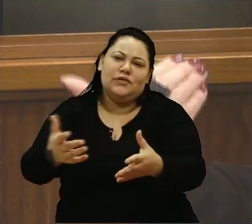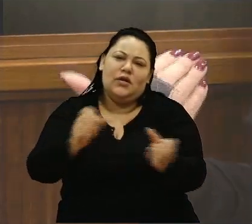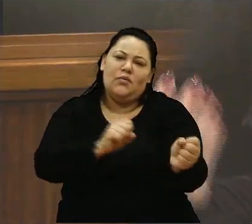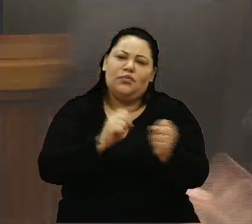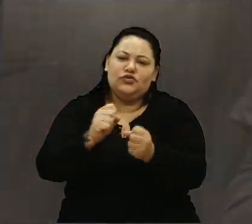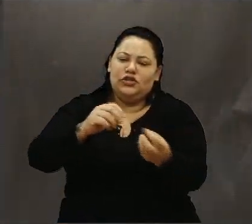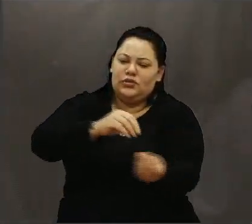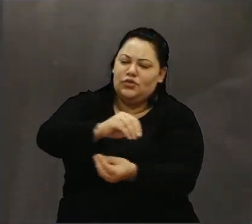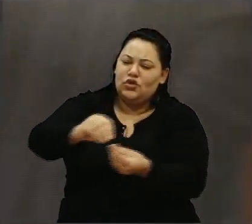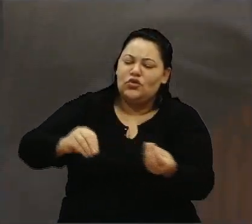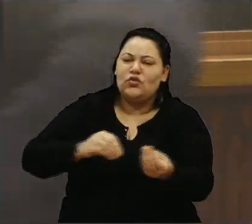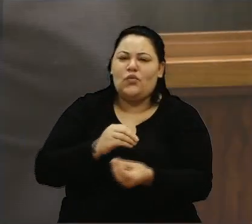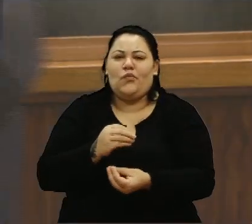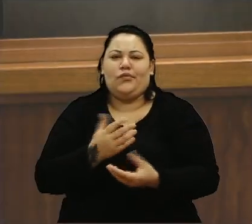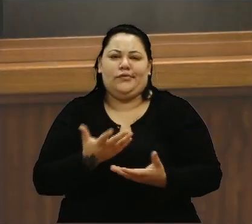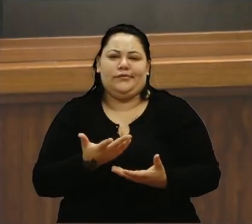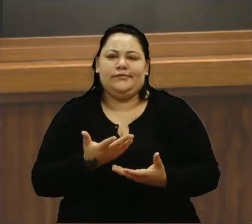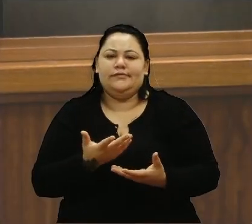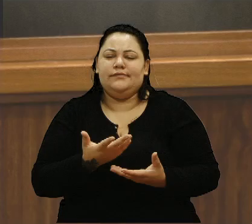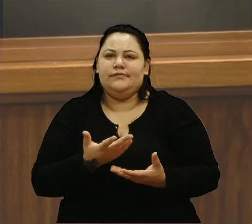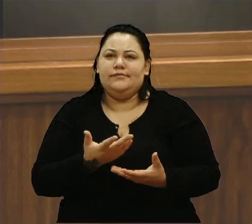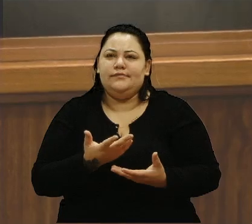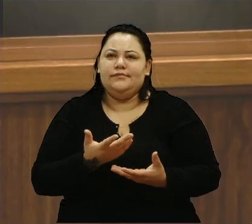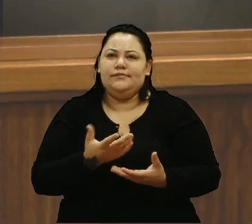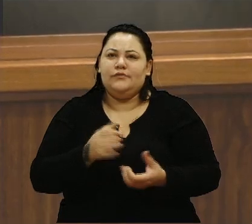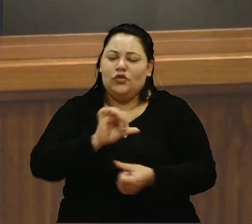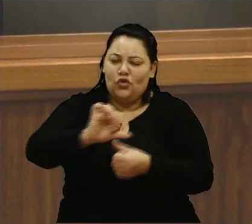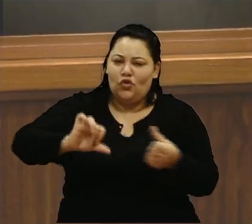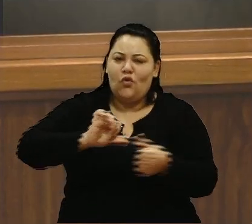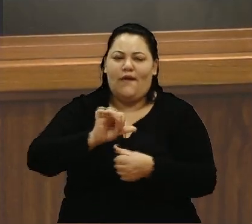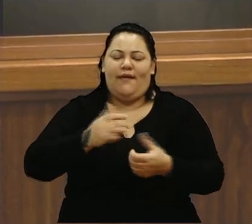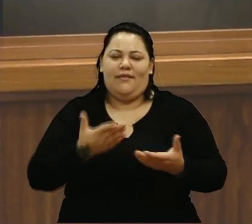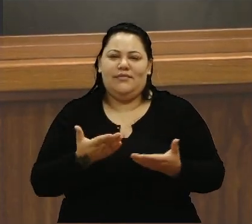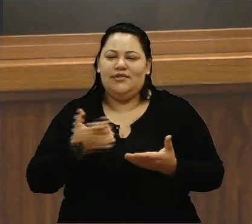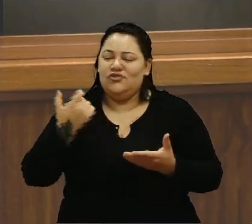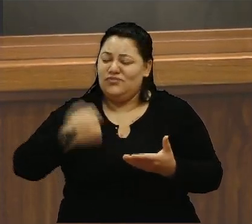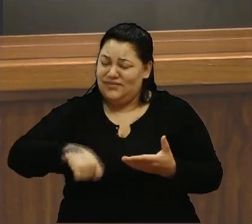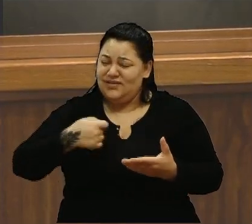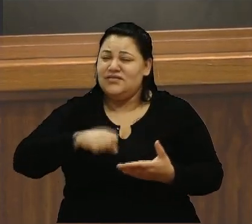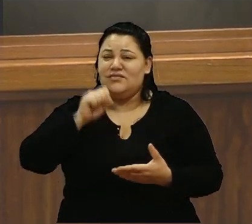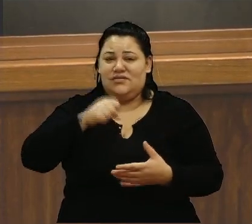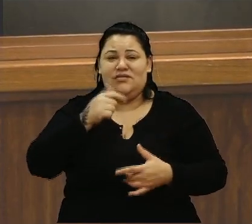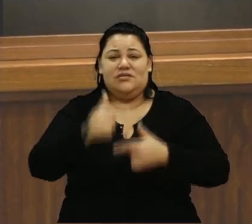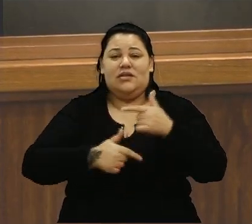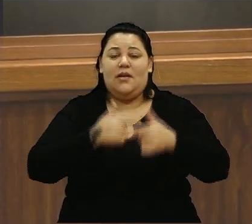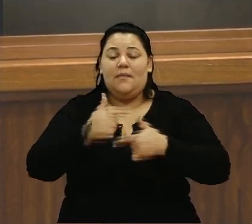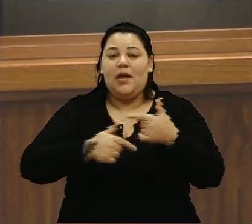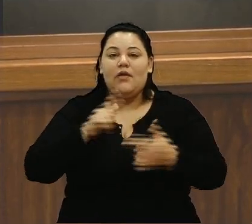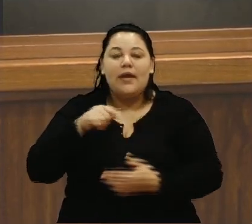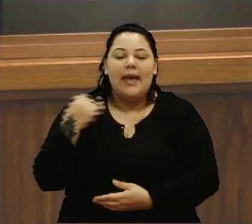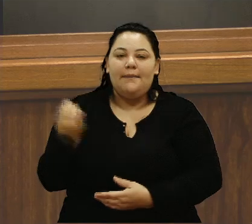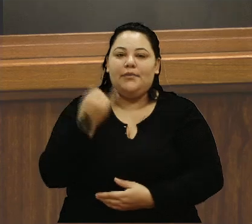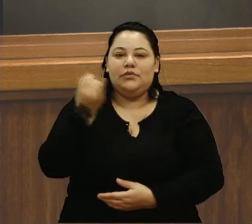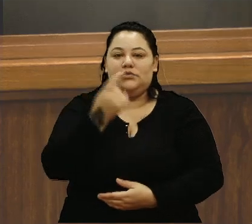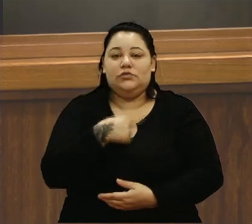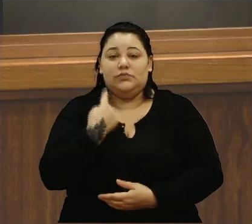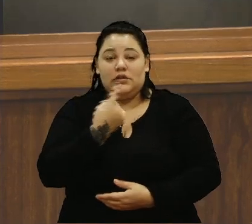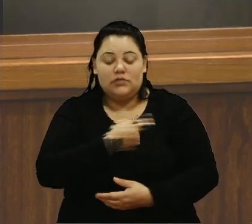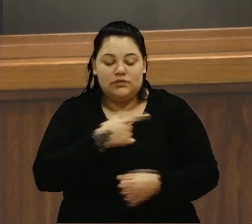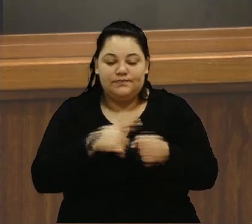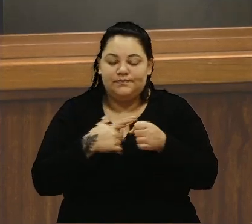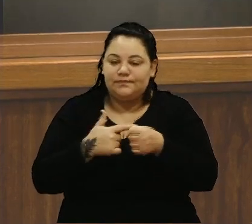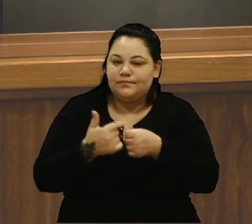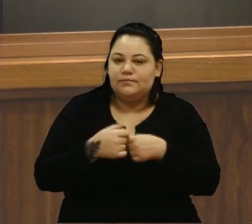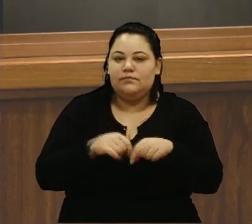outra que teve vaga, e isso está parado. Então, nós precisamos que esse serviço tão importante para a nossa cidade, a